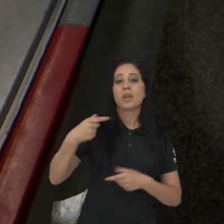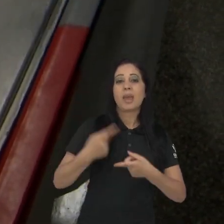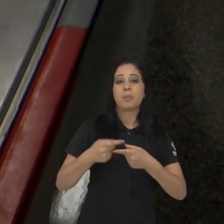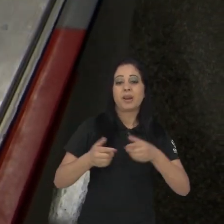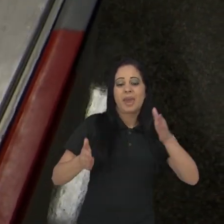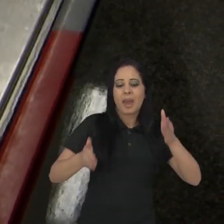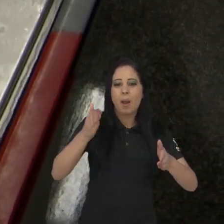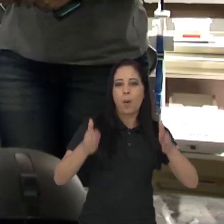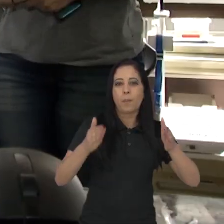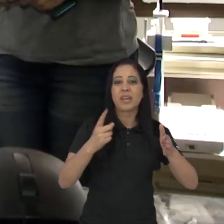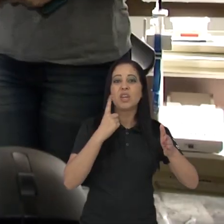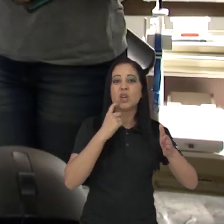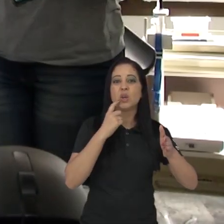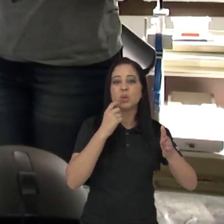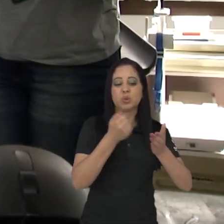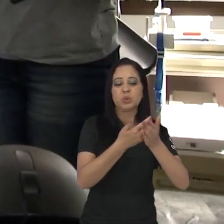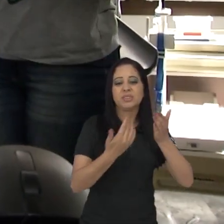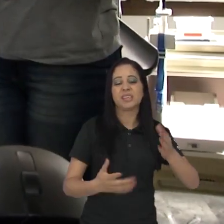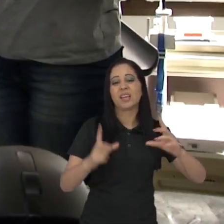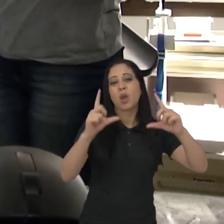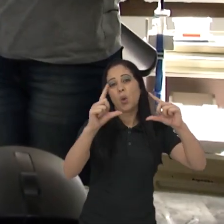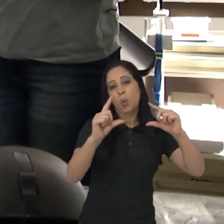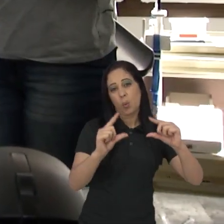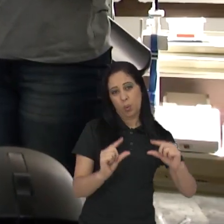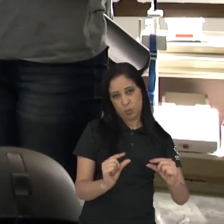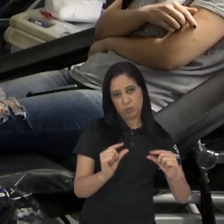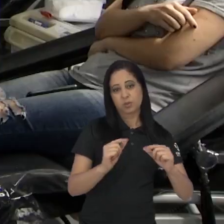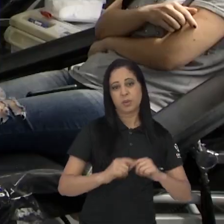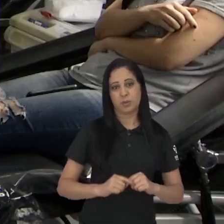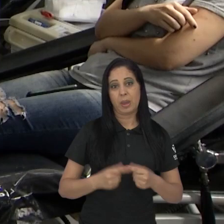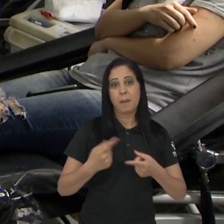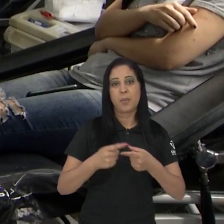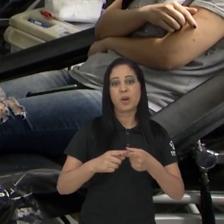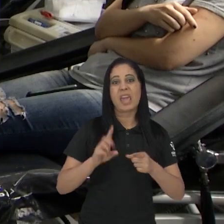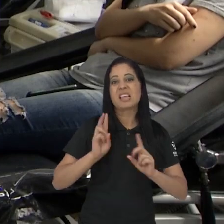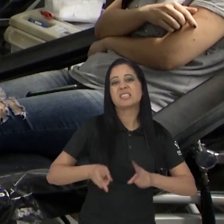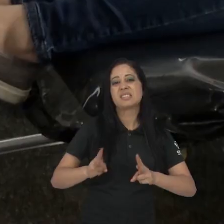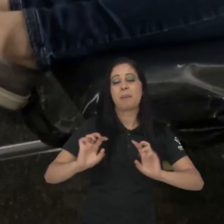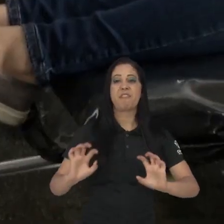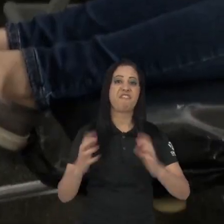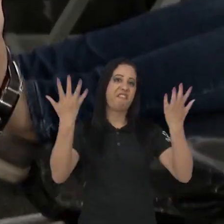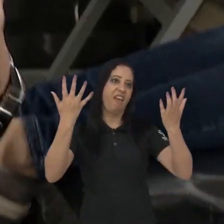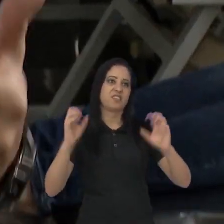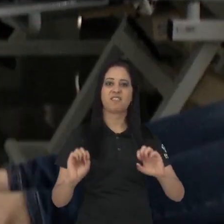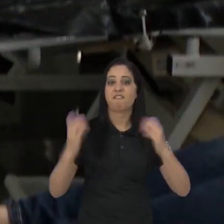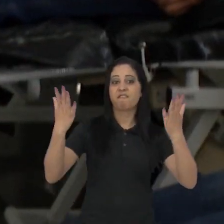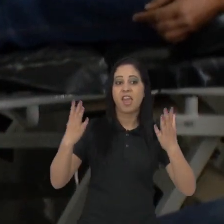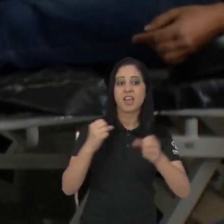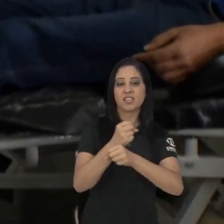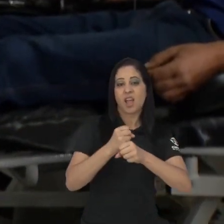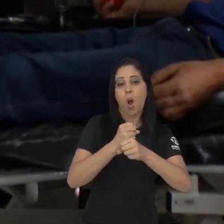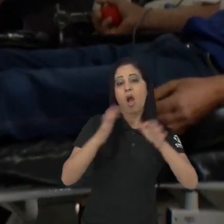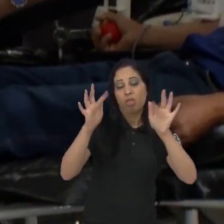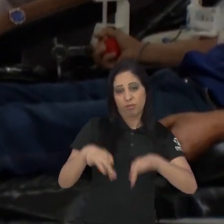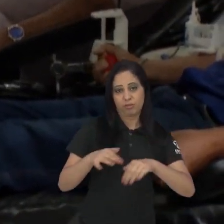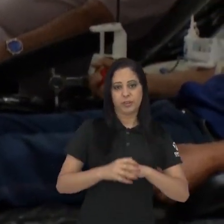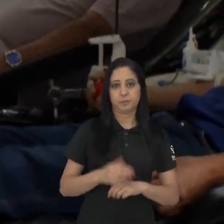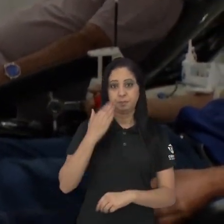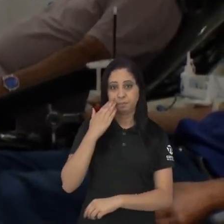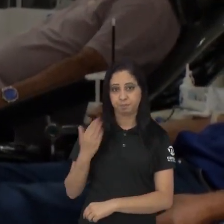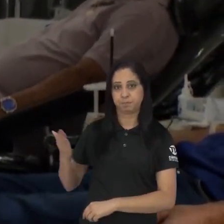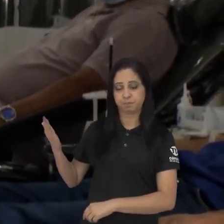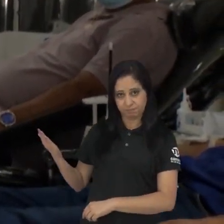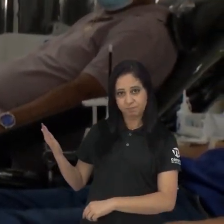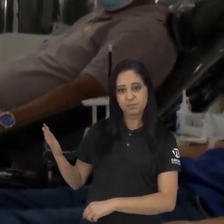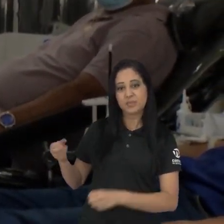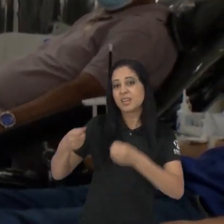de estoques baixos, devido às festas de fim de ano. Segundo Paulo Pontes, coordenador do setor de captação de